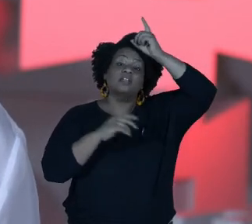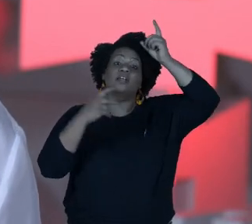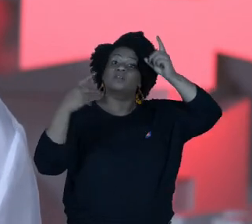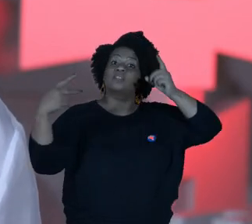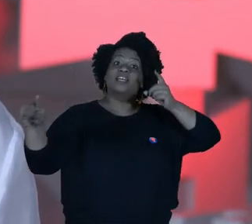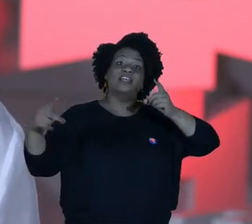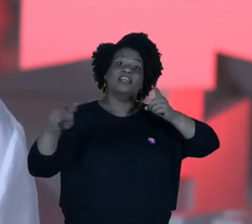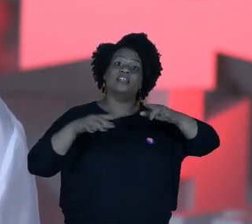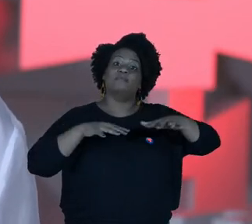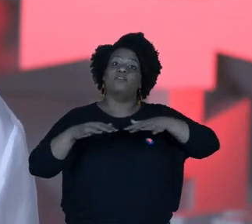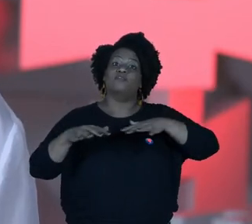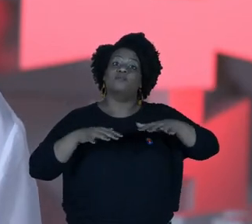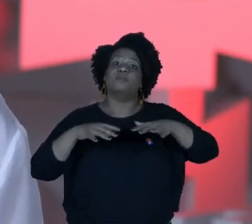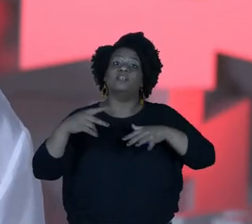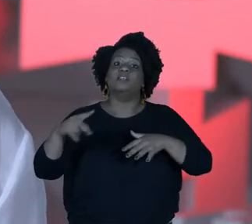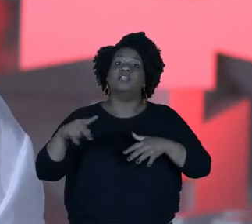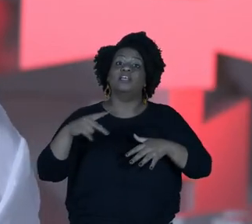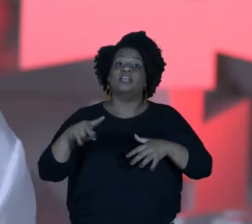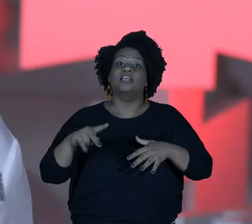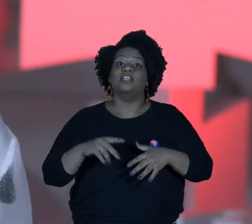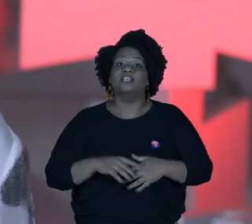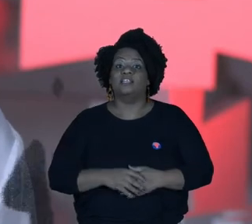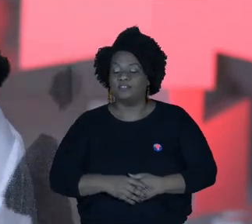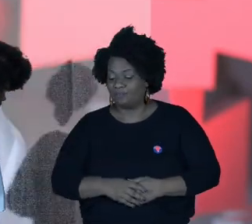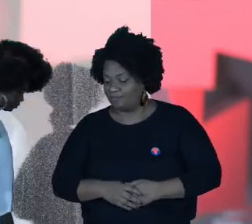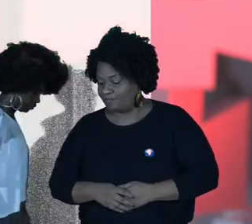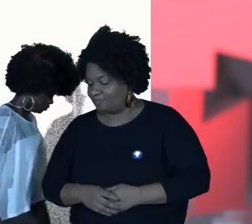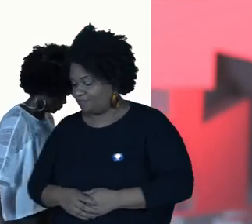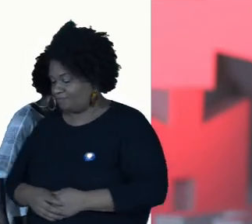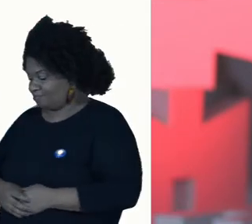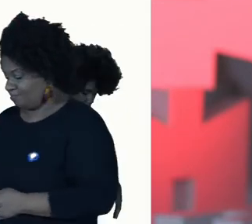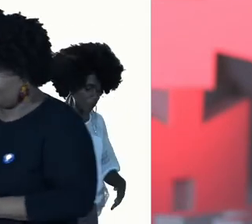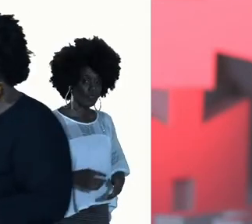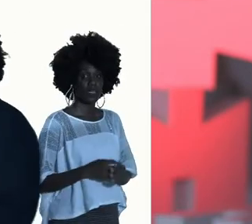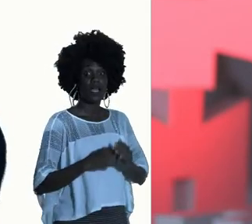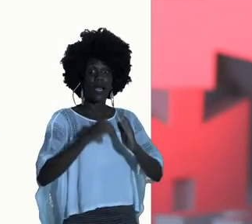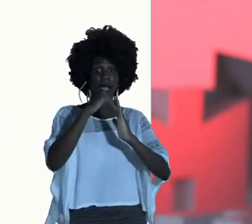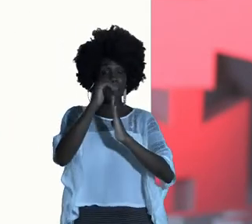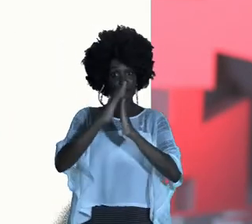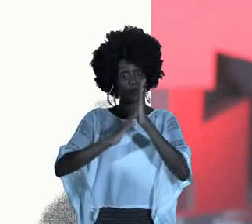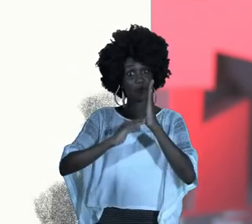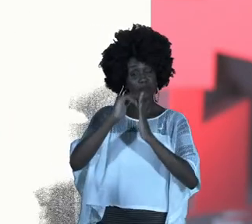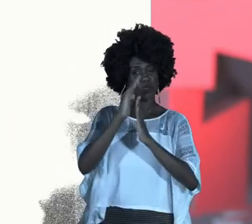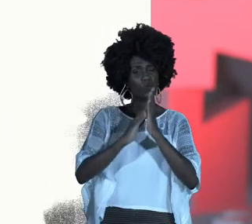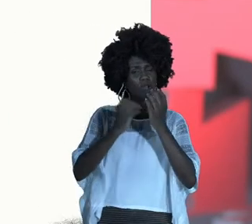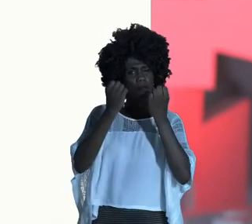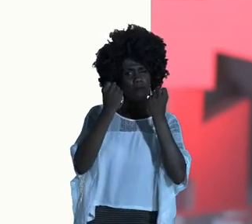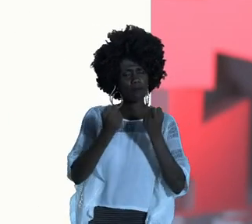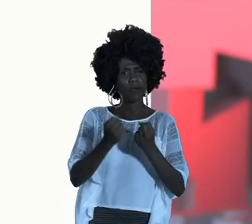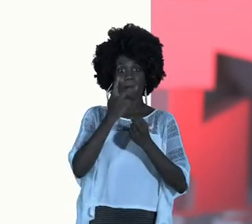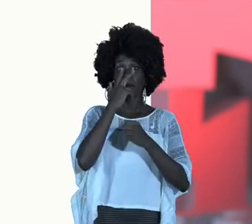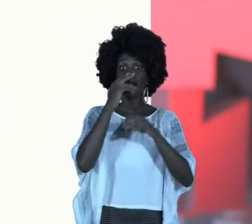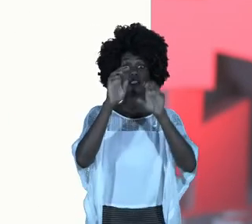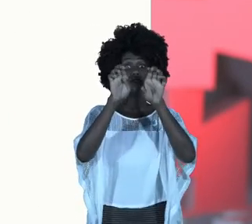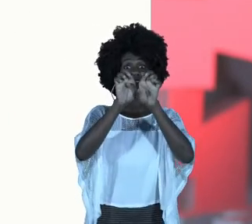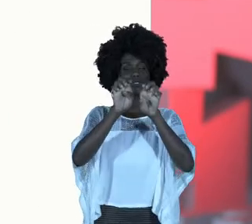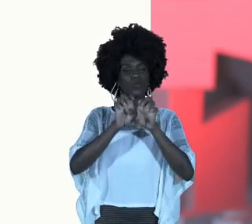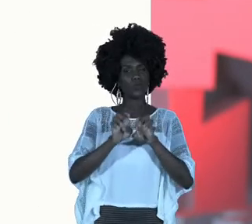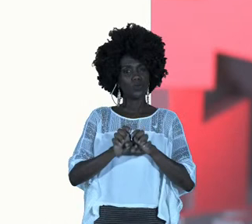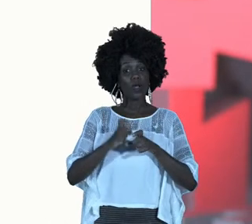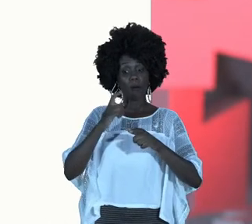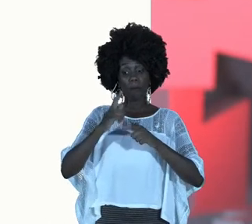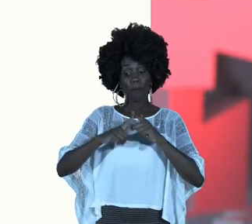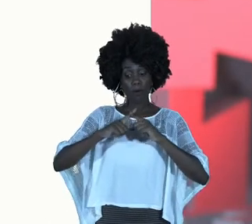movimento. Então, a pintura de Cézanne, ela é densa, ela parece uma estrutura Porque Cézanne se colocava